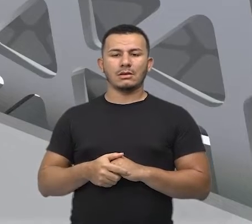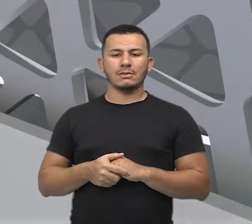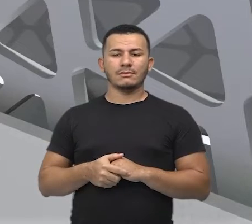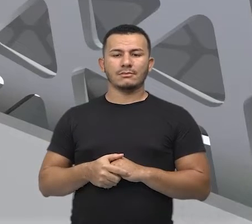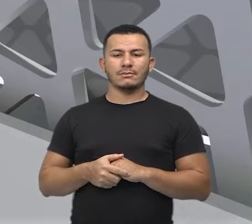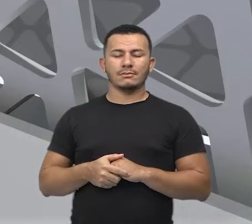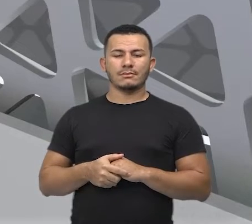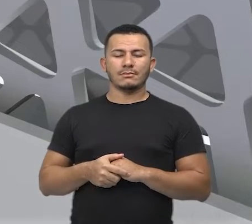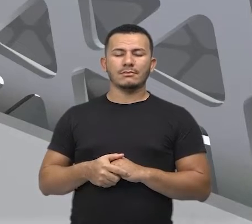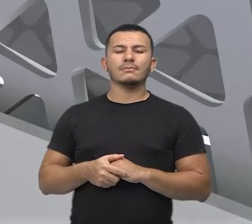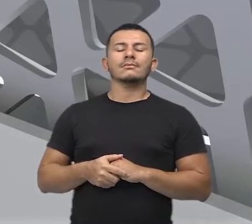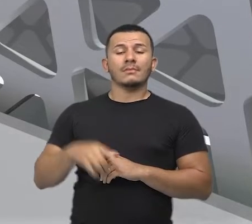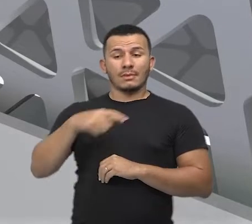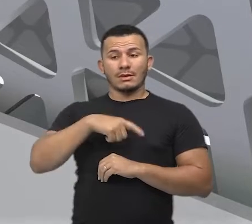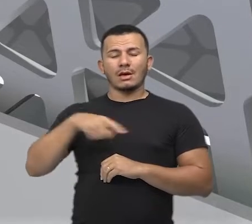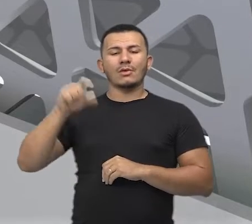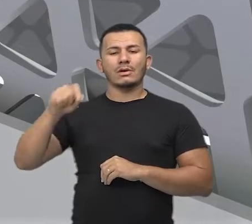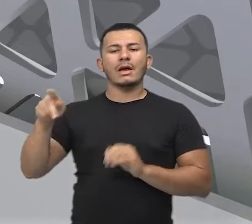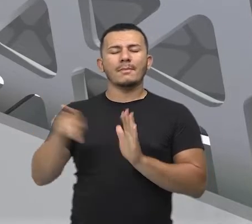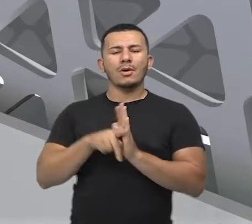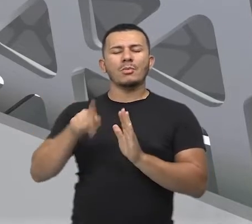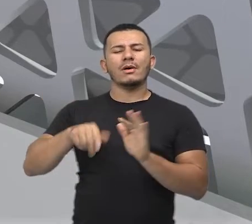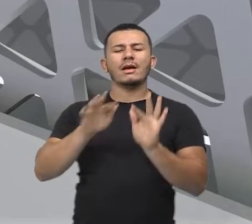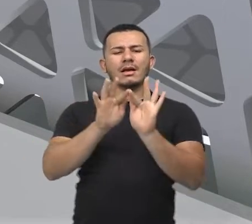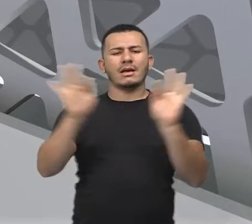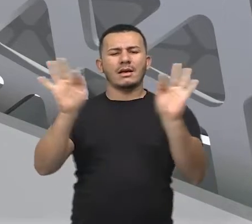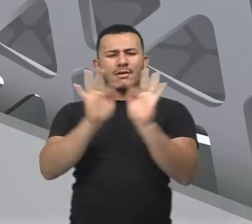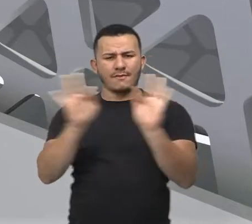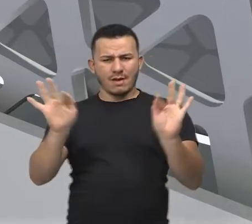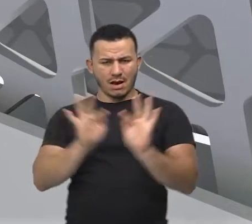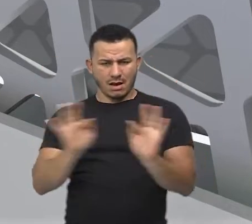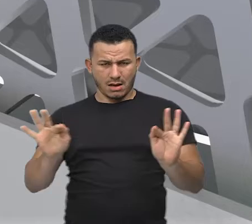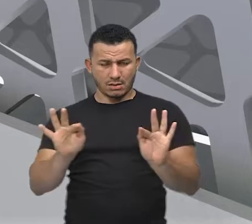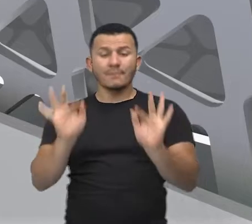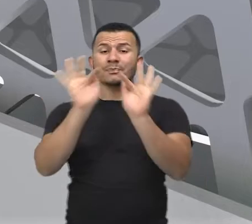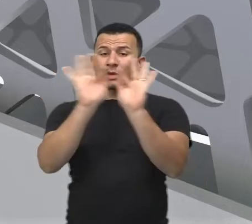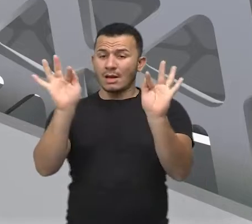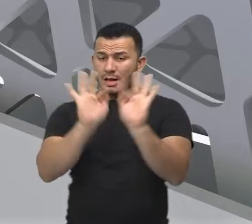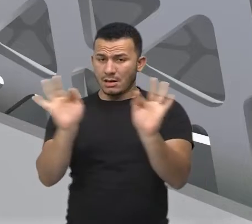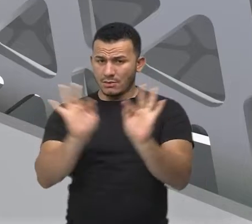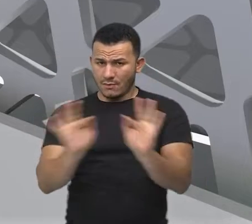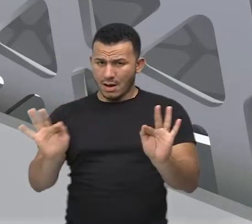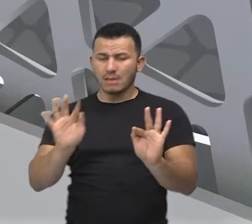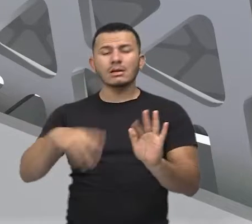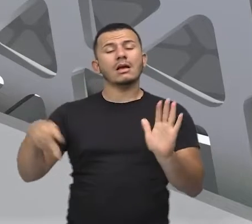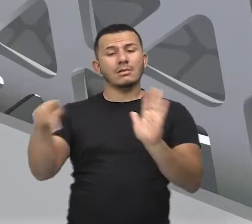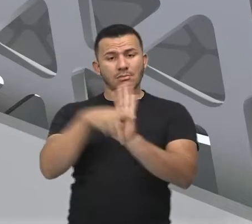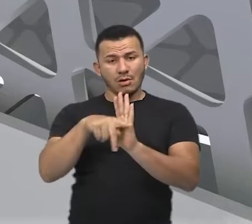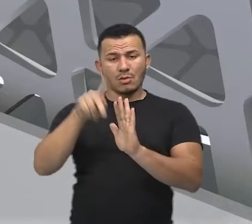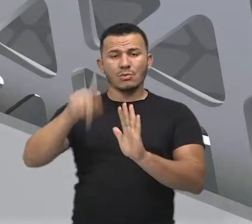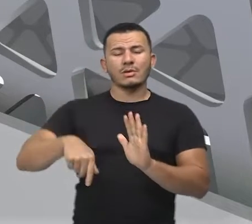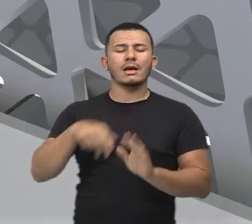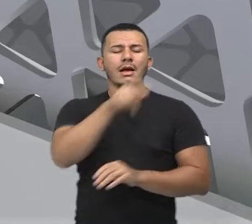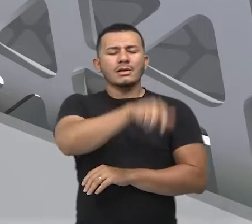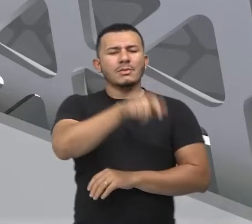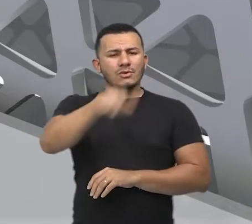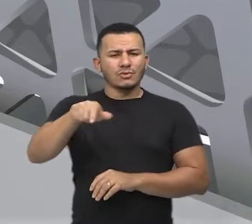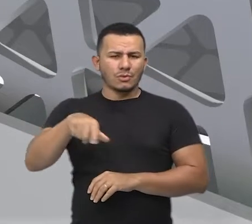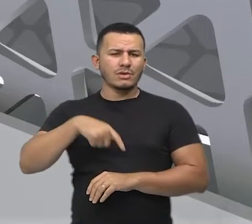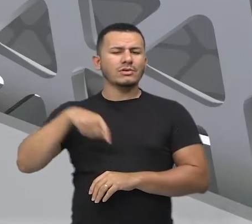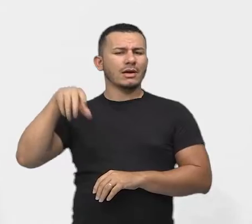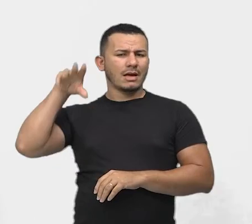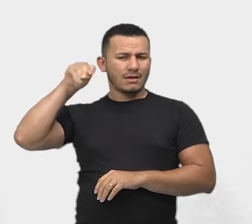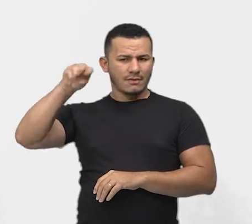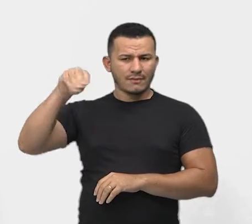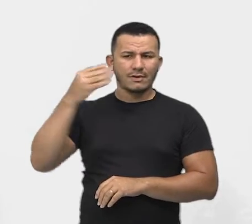para vocês, há uso de frases, certo? E essas frases aparecem exatamente nas falas dos nossos